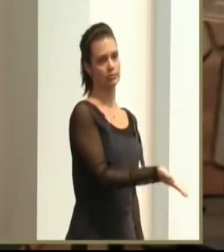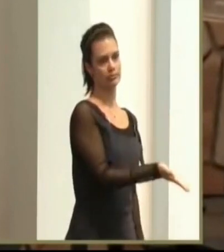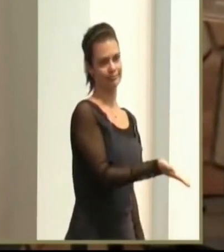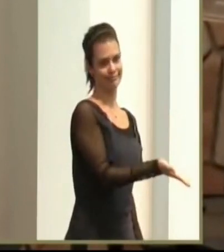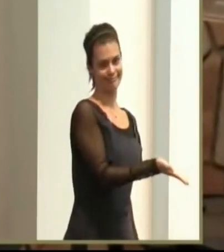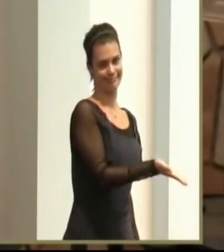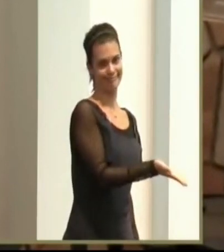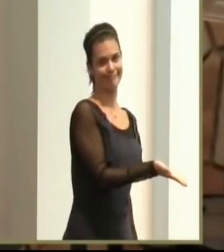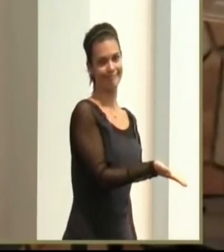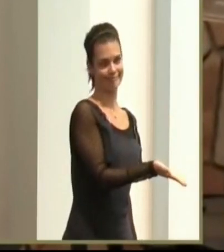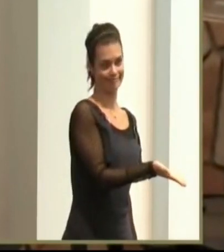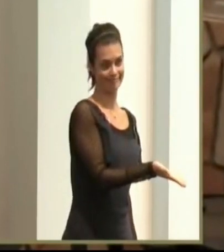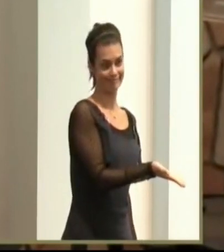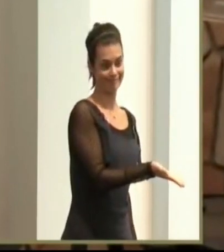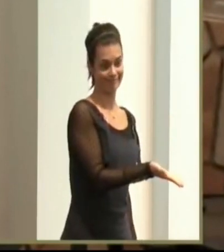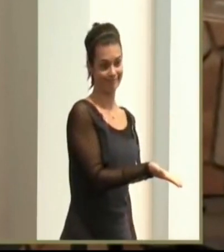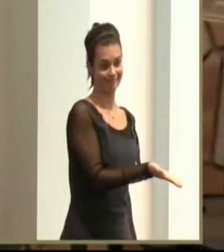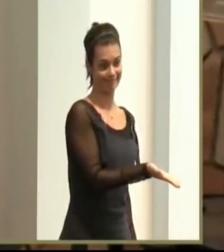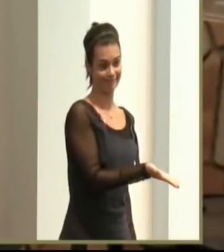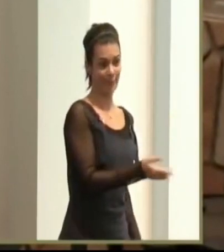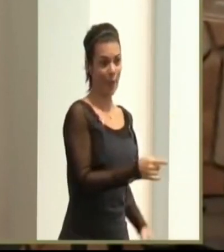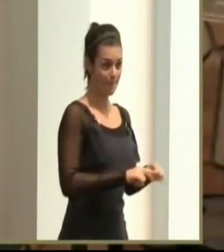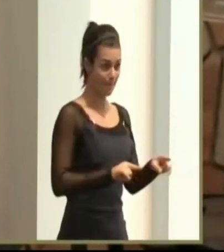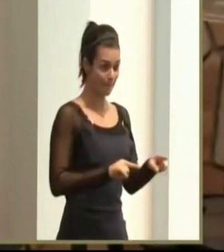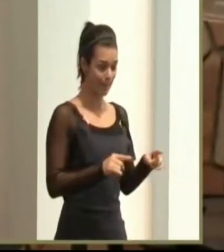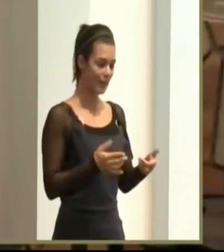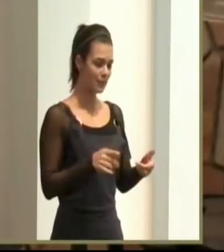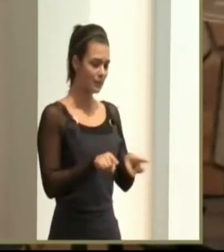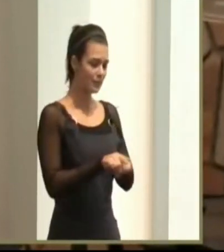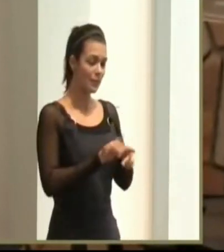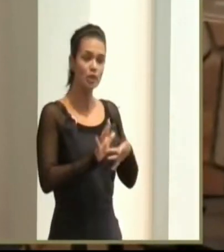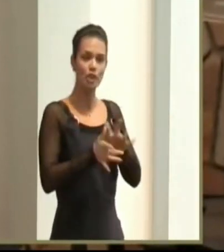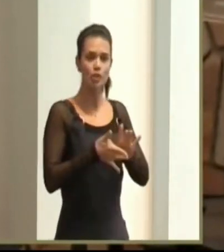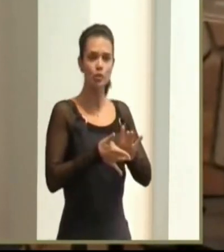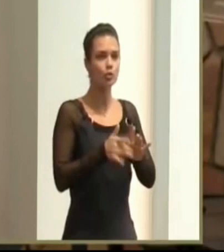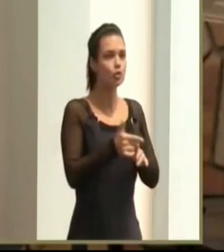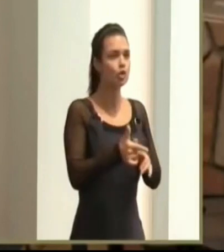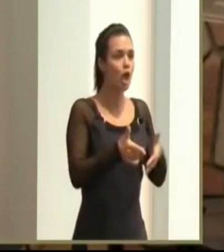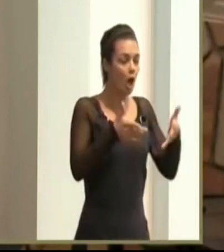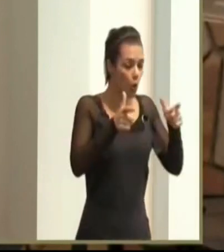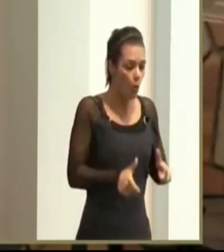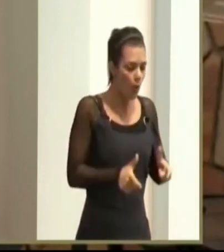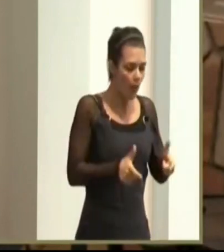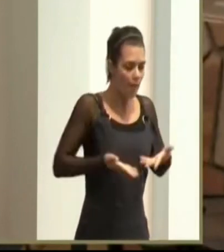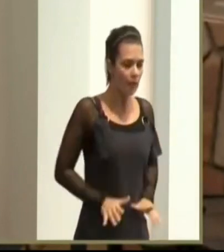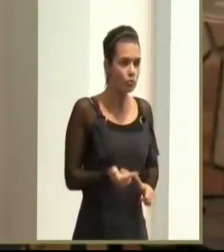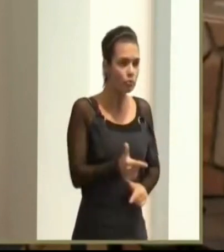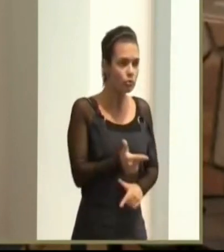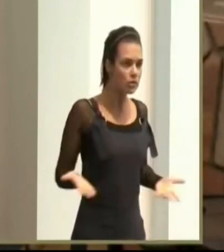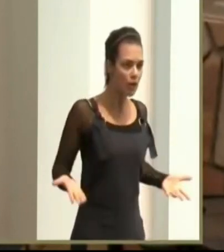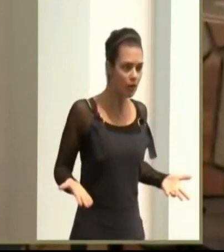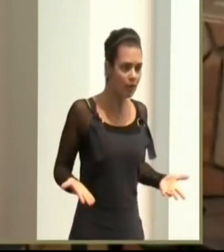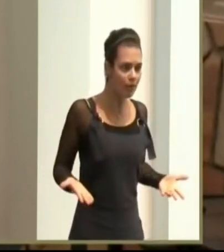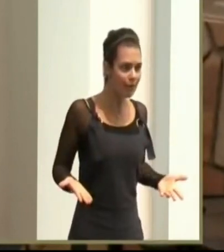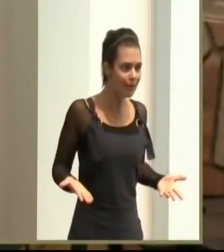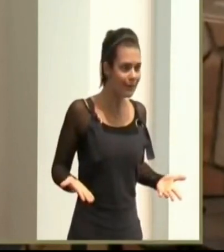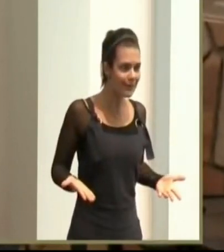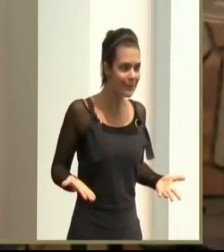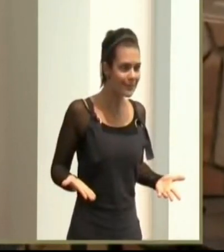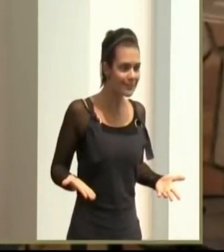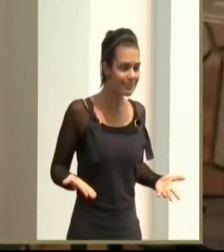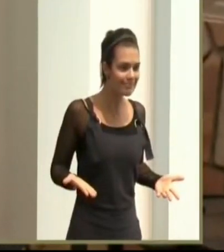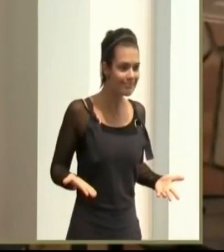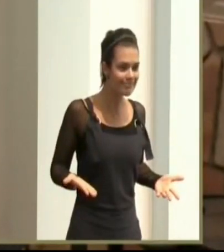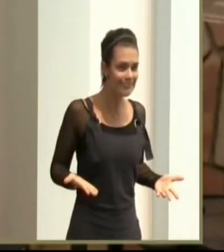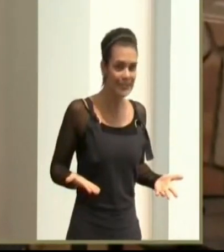decorrer do seu nascimento não tinha um lugar para nascimento. Com toda a confusão da cidade onde ele nasceu,